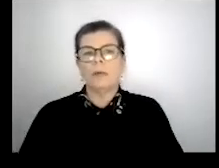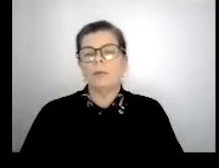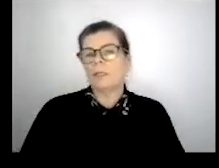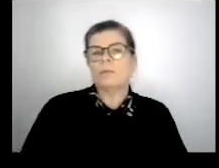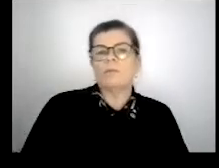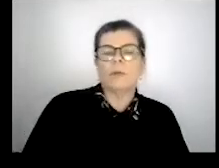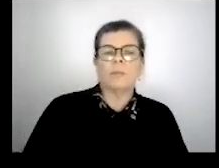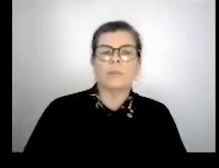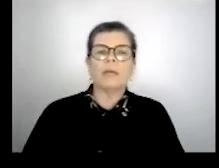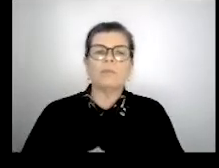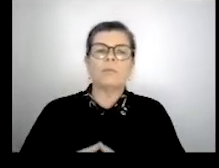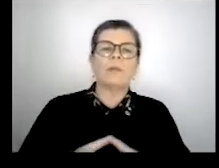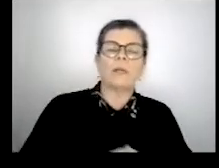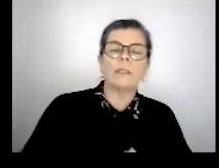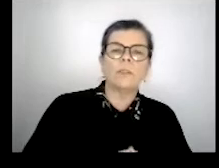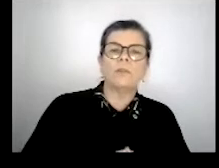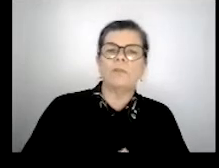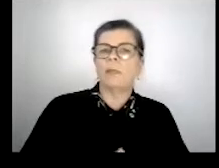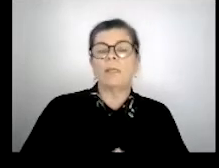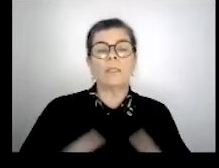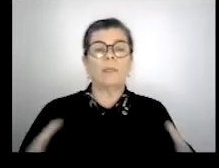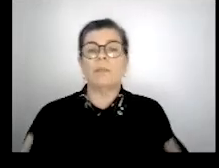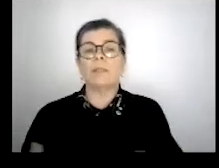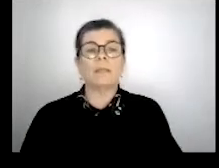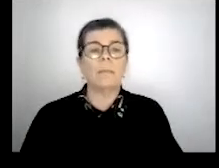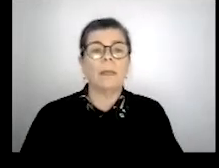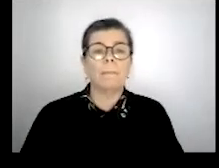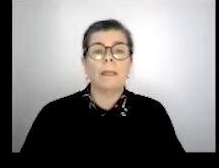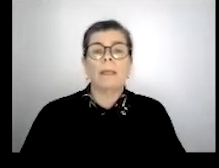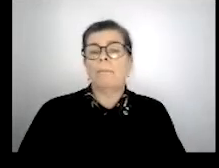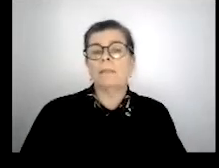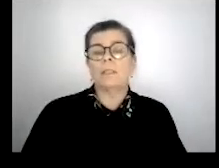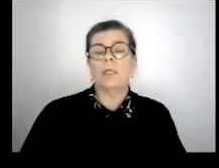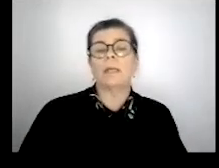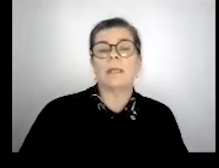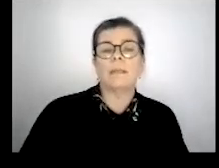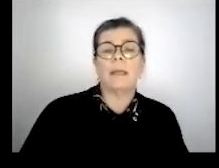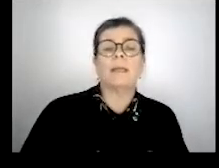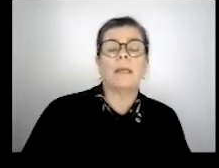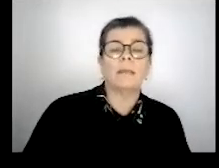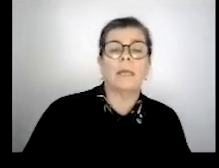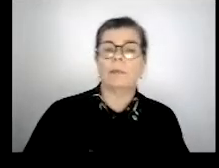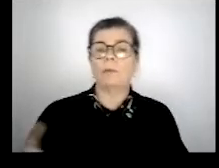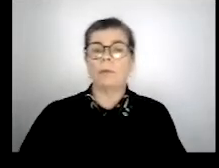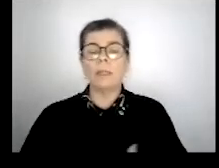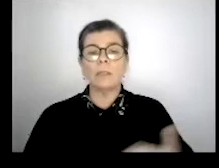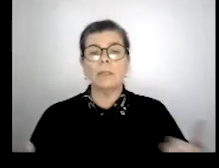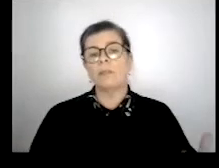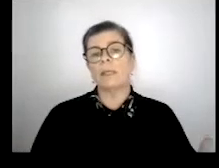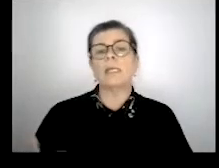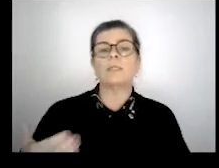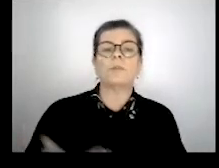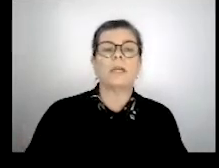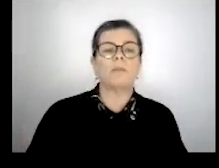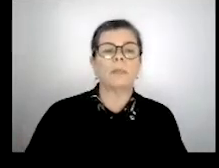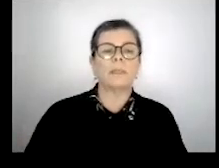Então, coordenação, o responsável do cartão de ação do enfermeiro tem que se manifestar e saber. Imprensa chega, quem recebe? Então, alguém tem que se